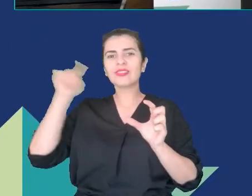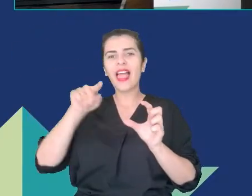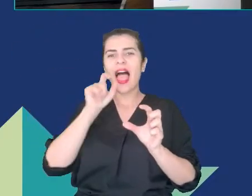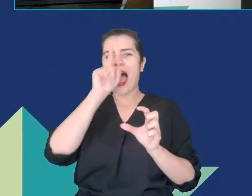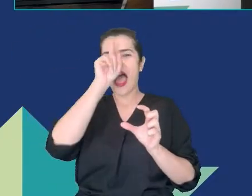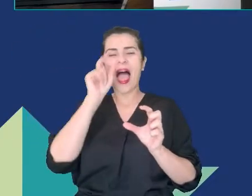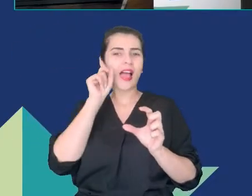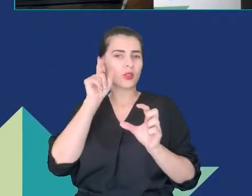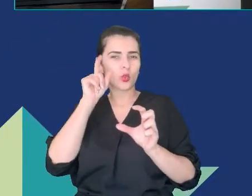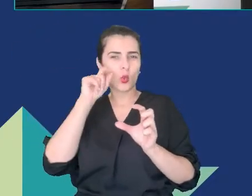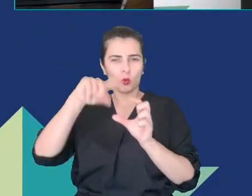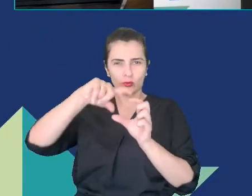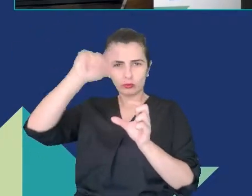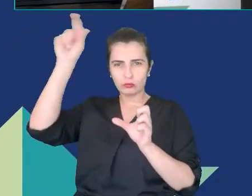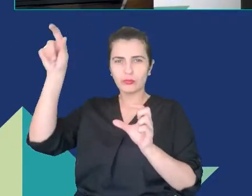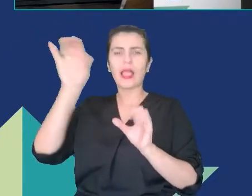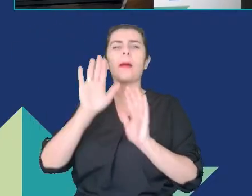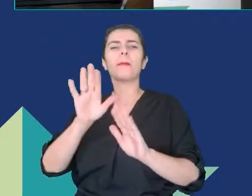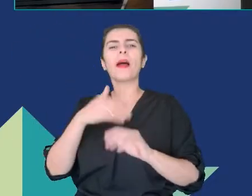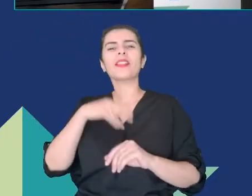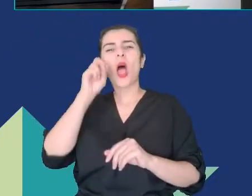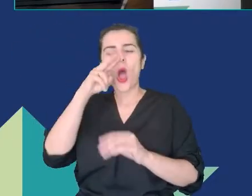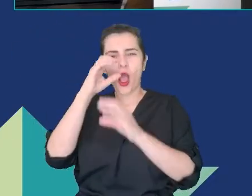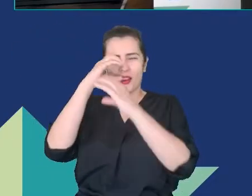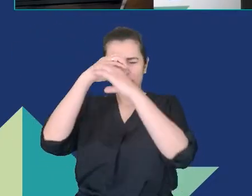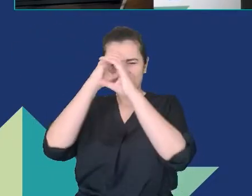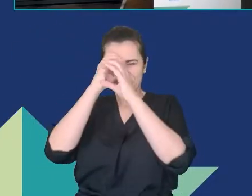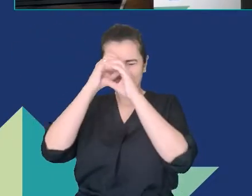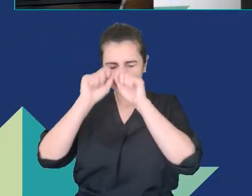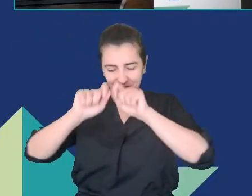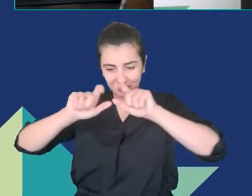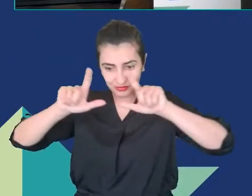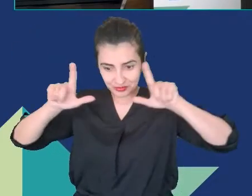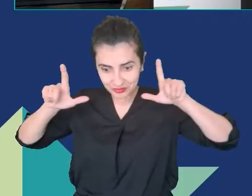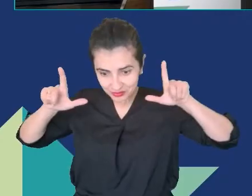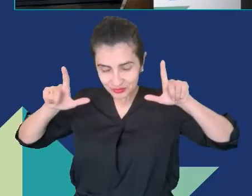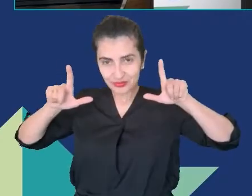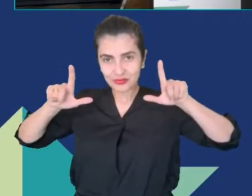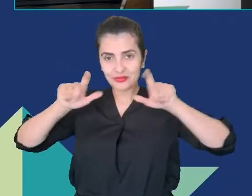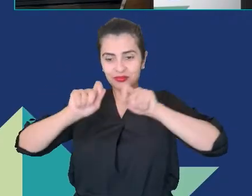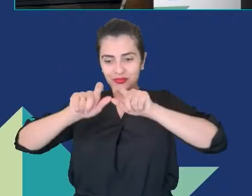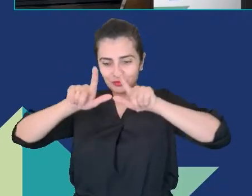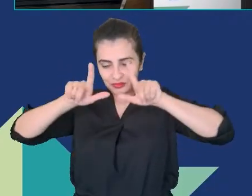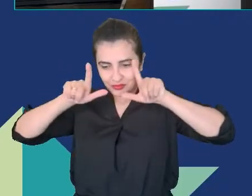ver num microscópio, né, num aumento ali